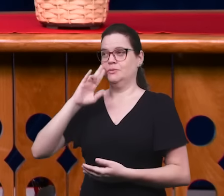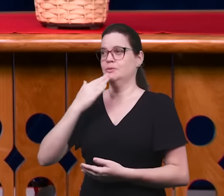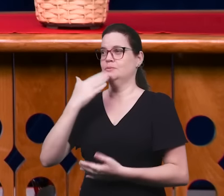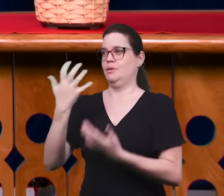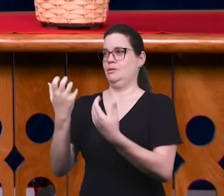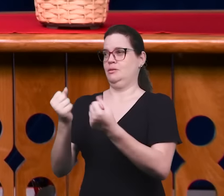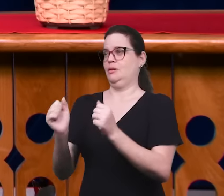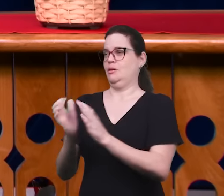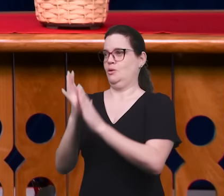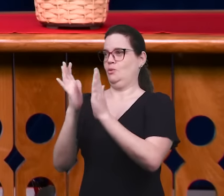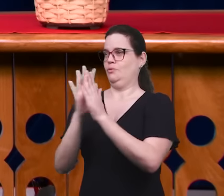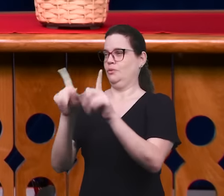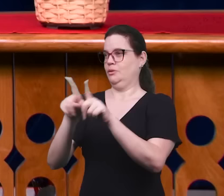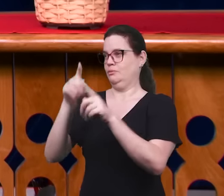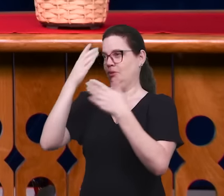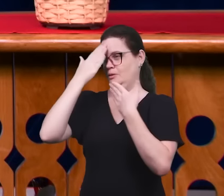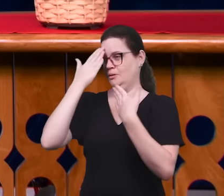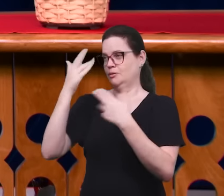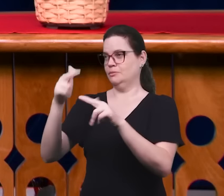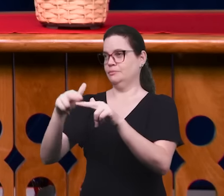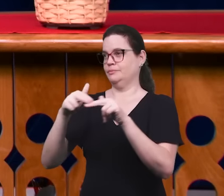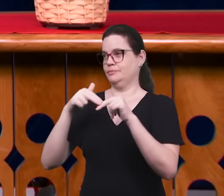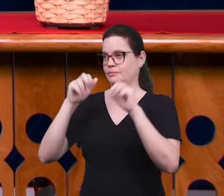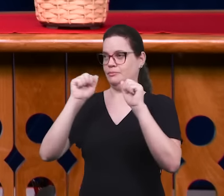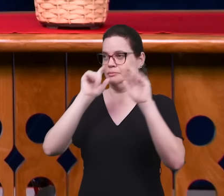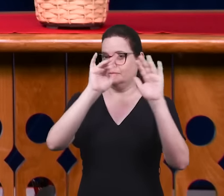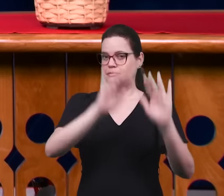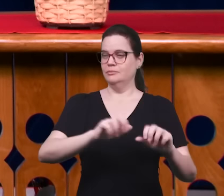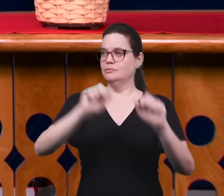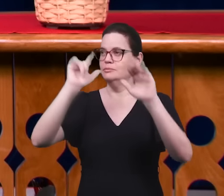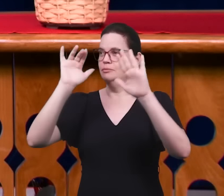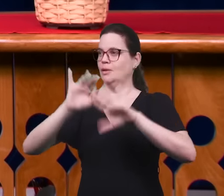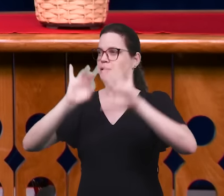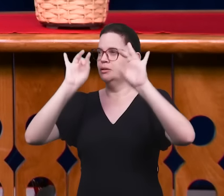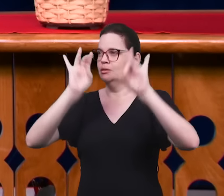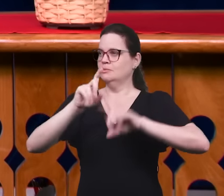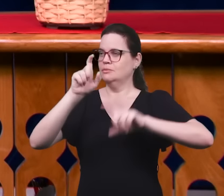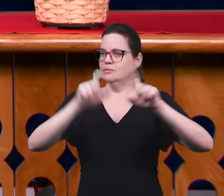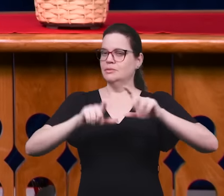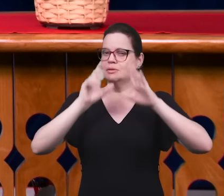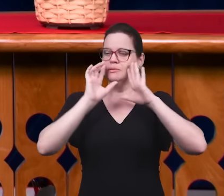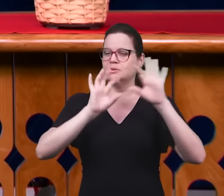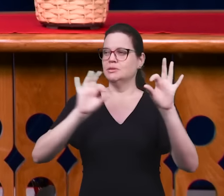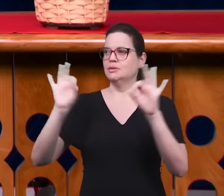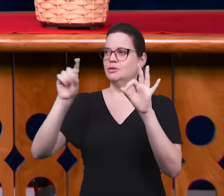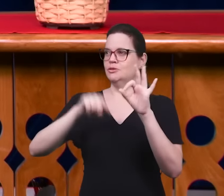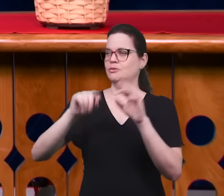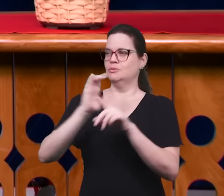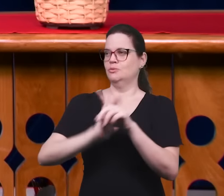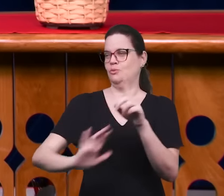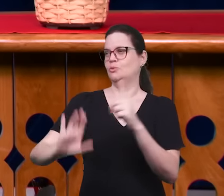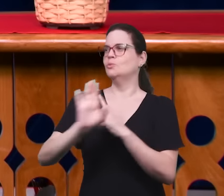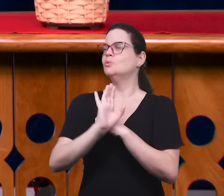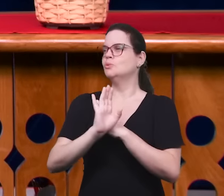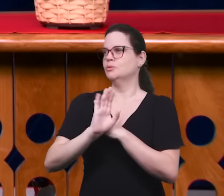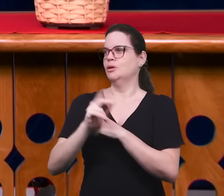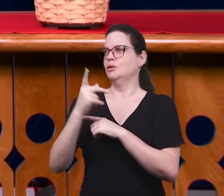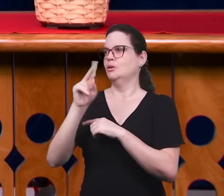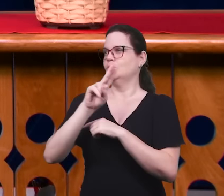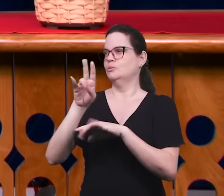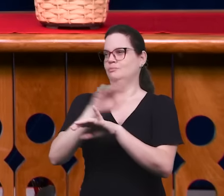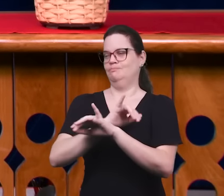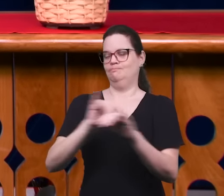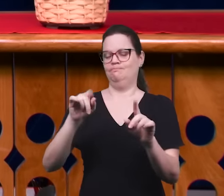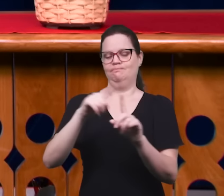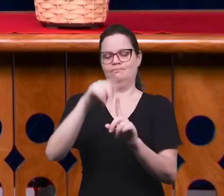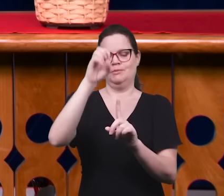a nossa gratidão. Pedimos uma bênção especial para todos aqueles que estão participando deste culto. Em teu nome